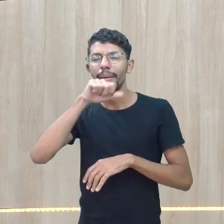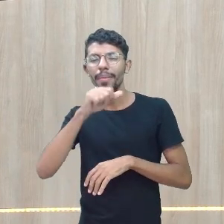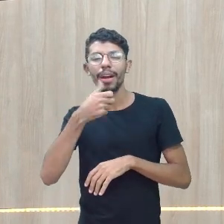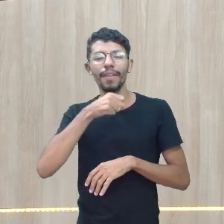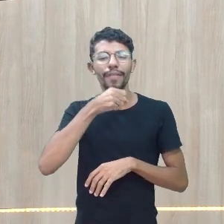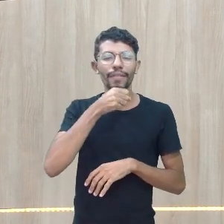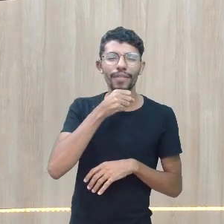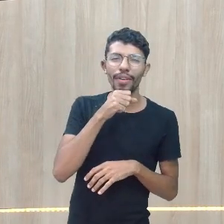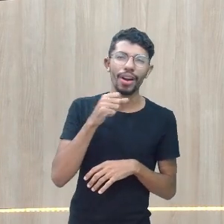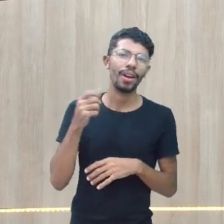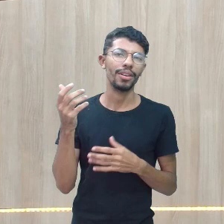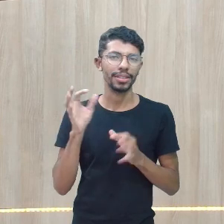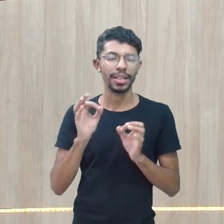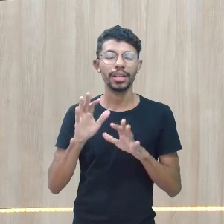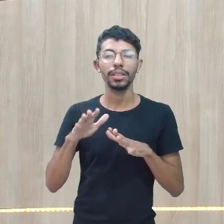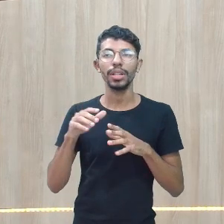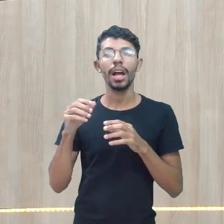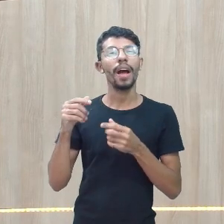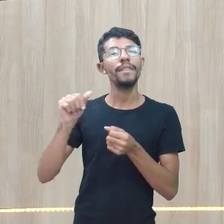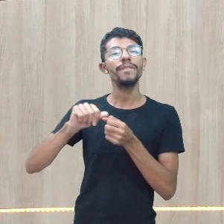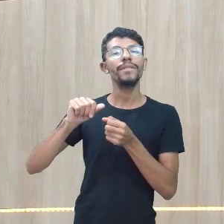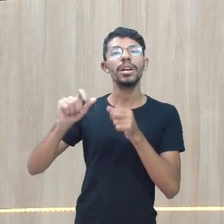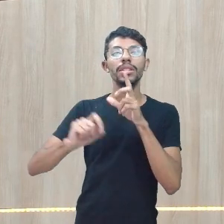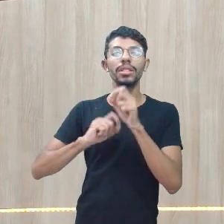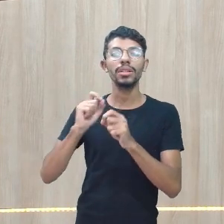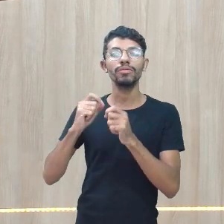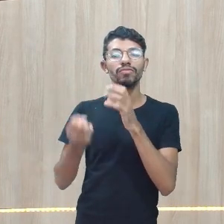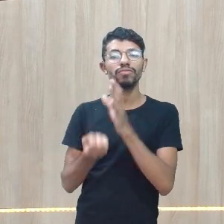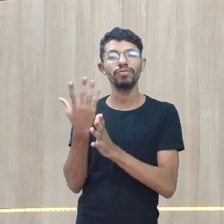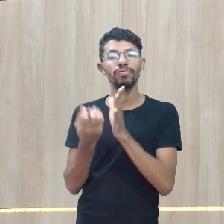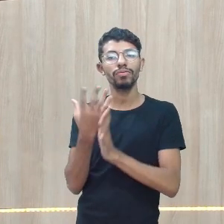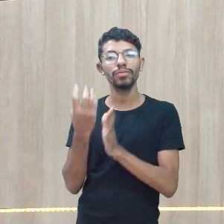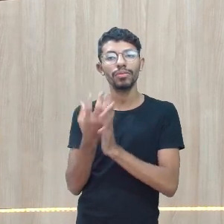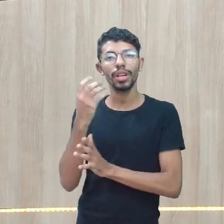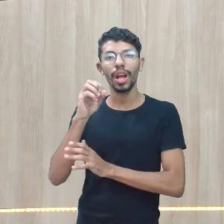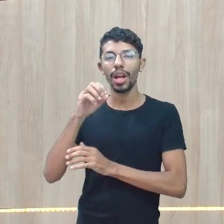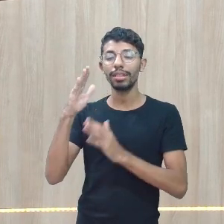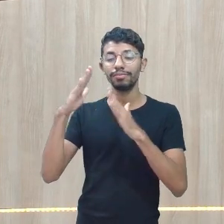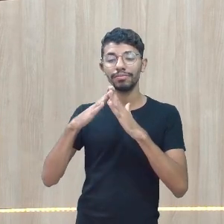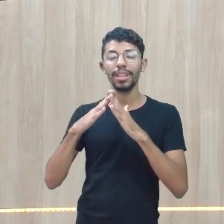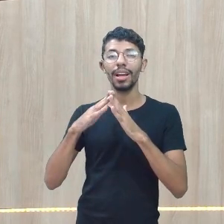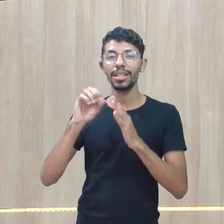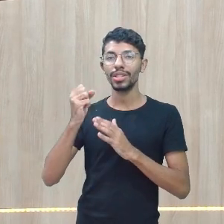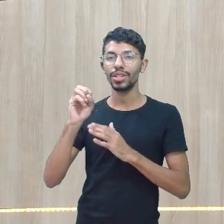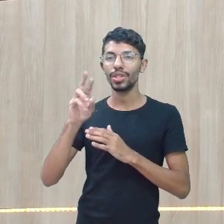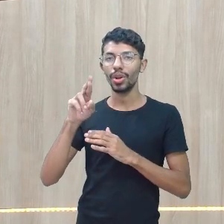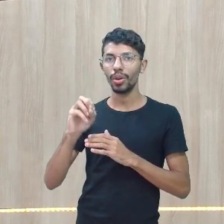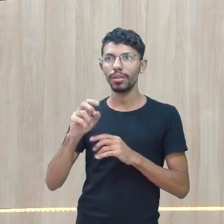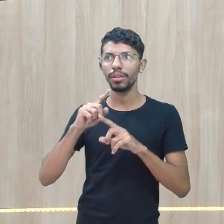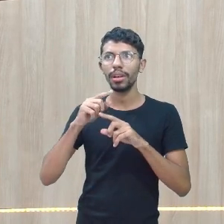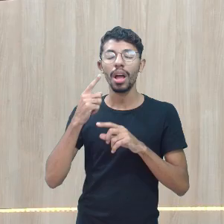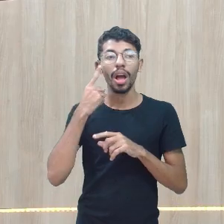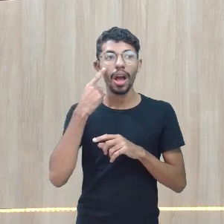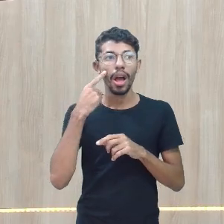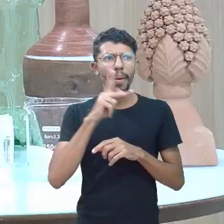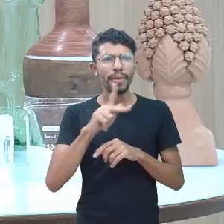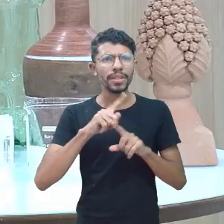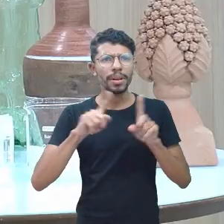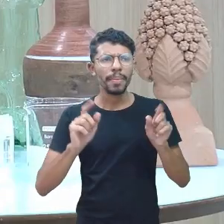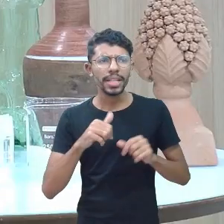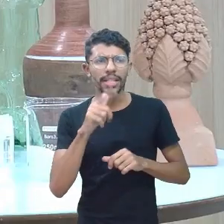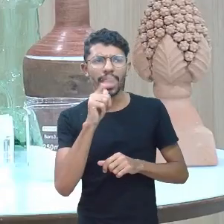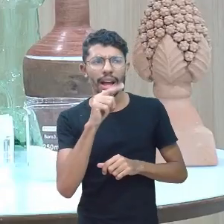madrinha a realizar, né, a produzir em casa. Agora, e a água, professora? Tem que ser uma